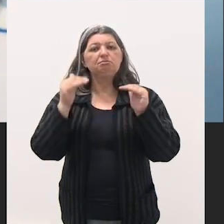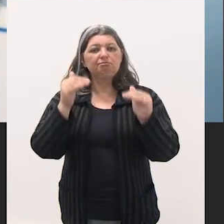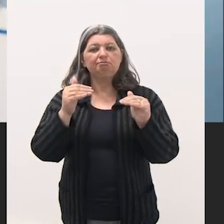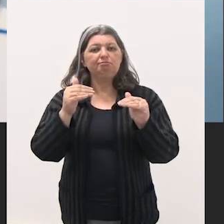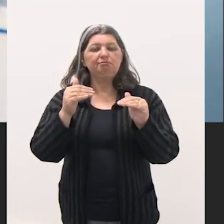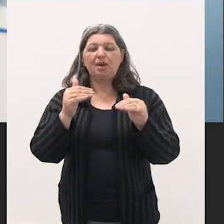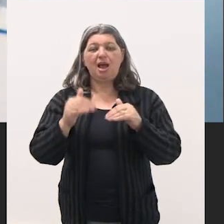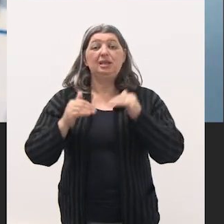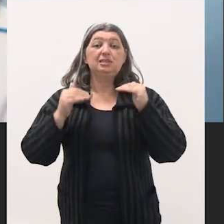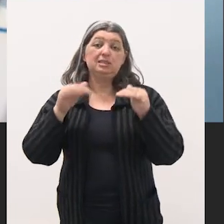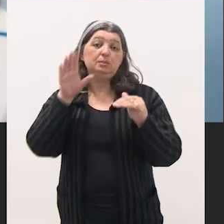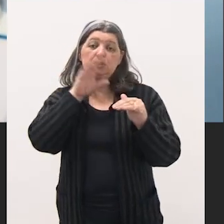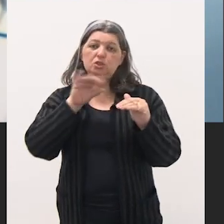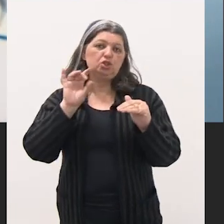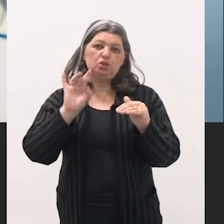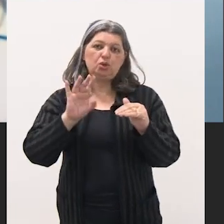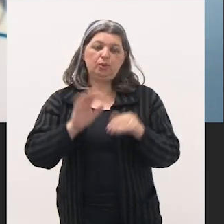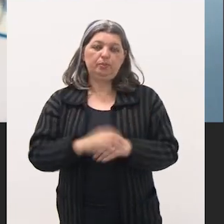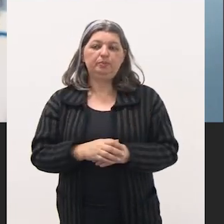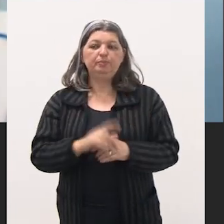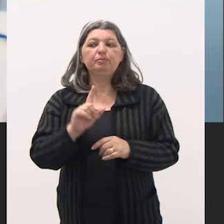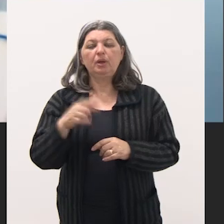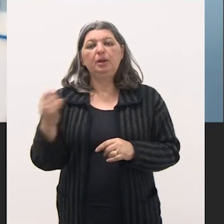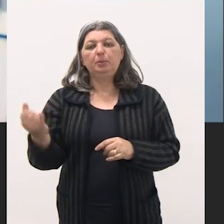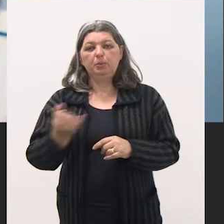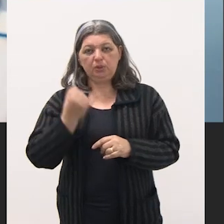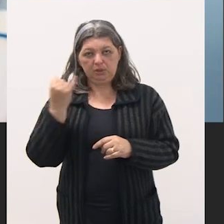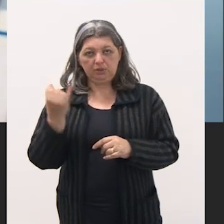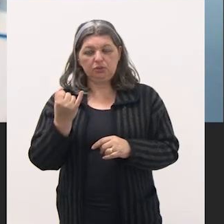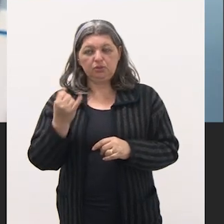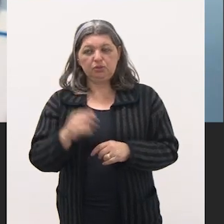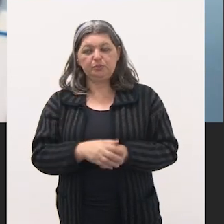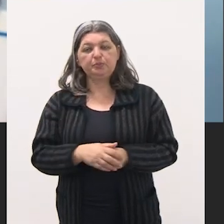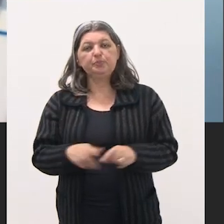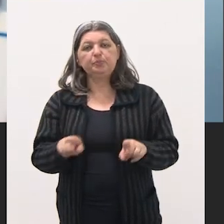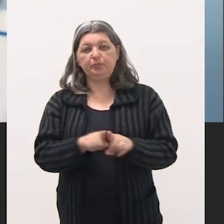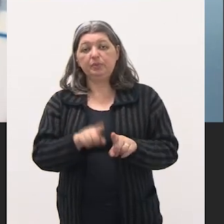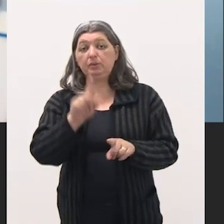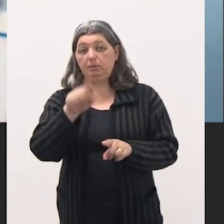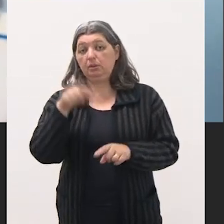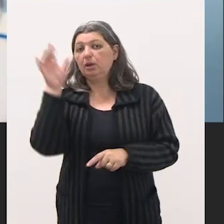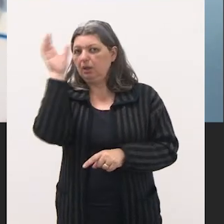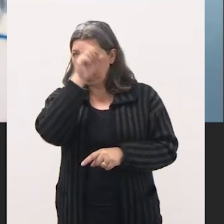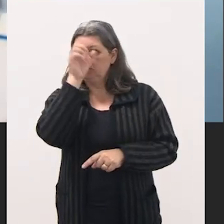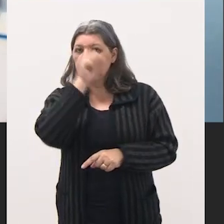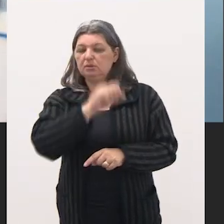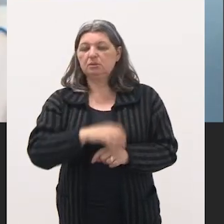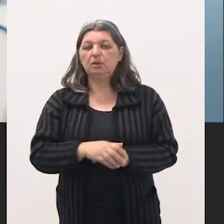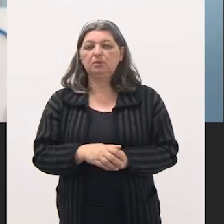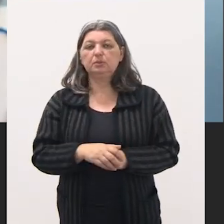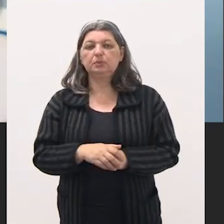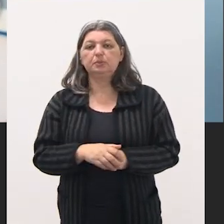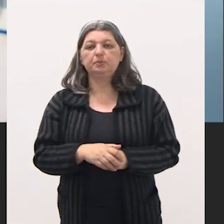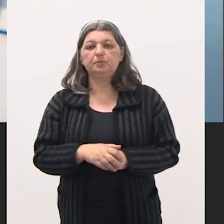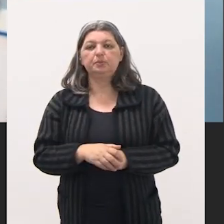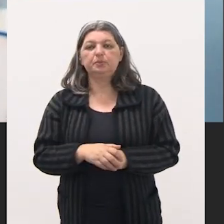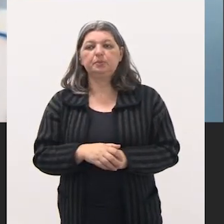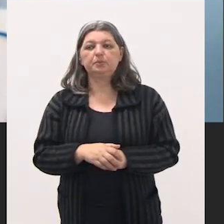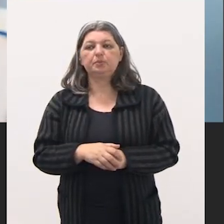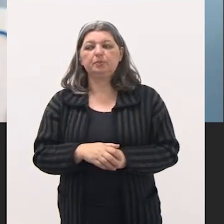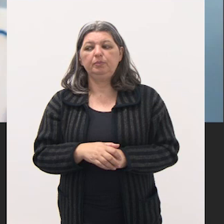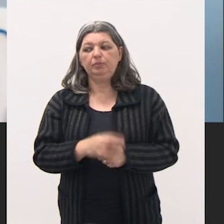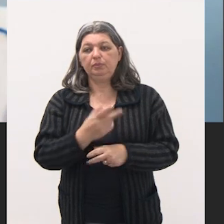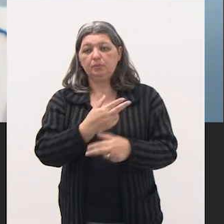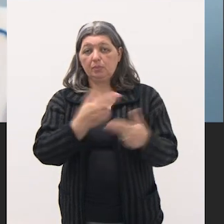oralidade. Então, isso que é a coisa importante. Então, isso foi um grande aprendizado, porque essas pessoas,